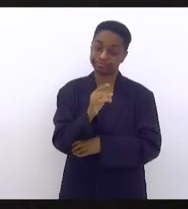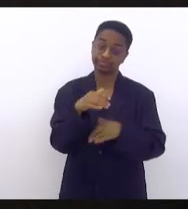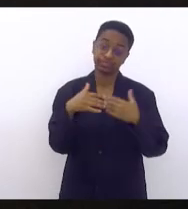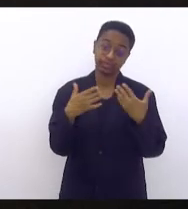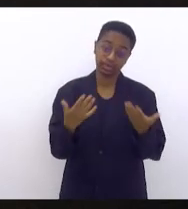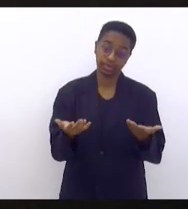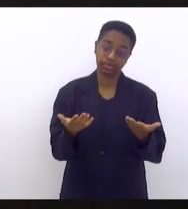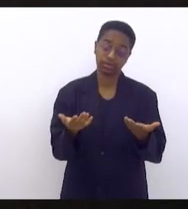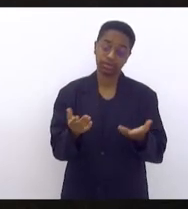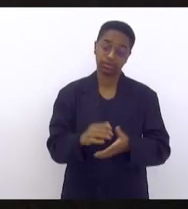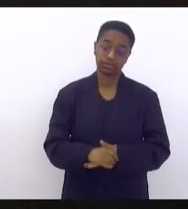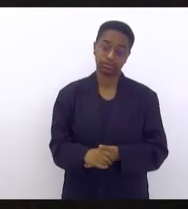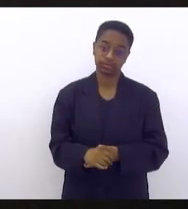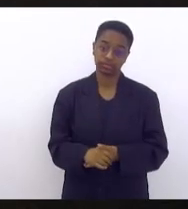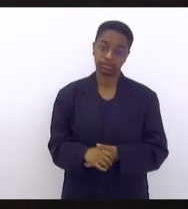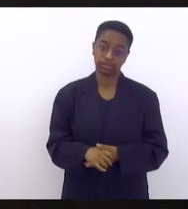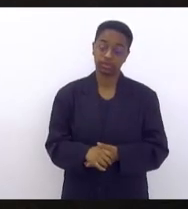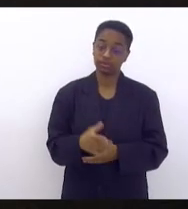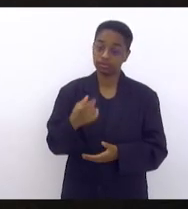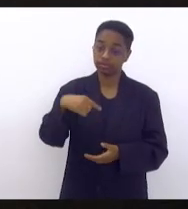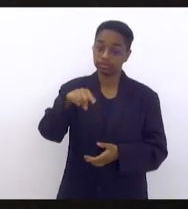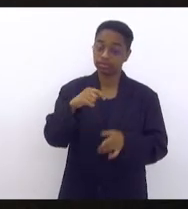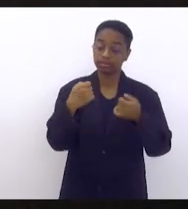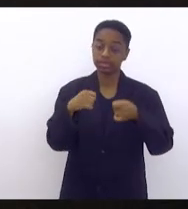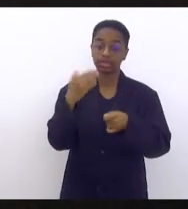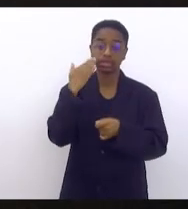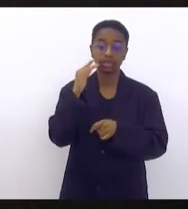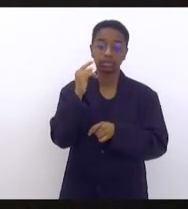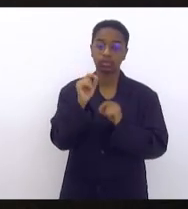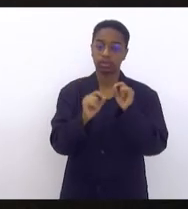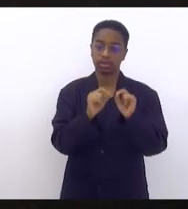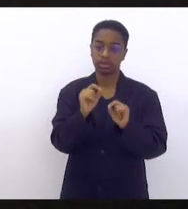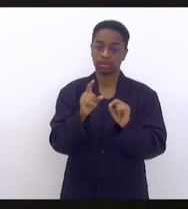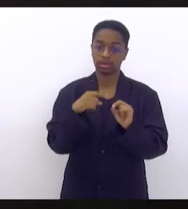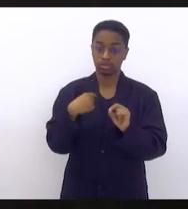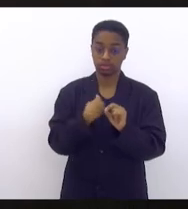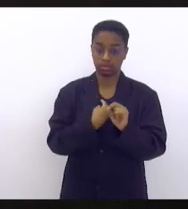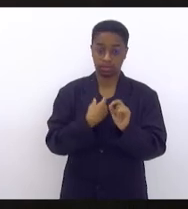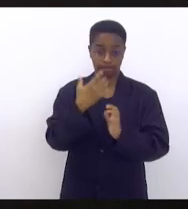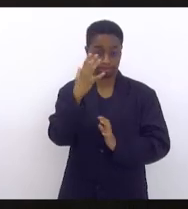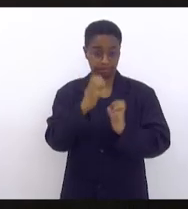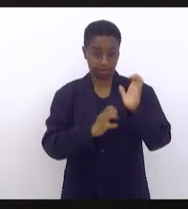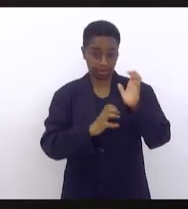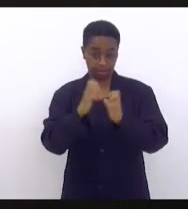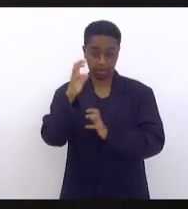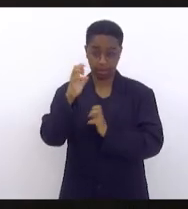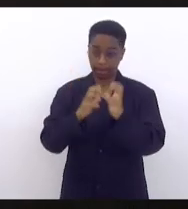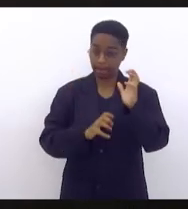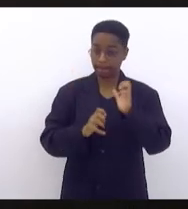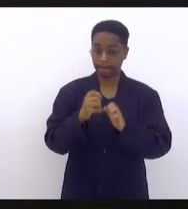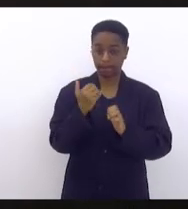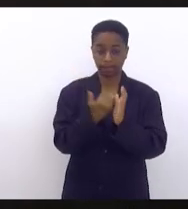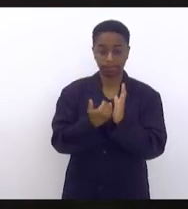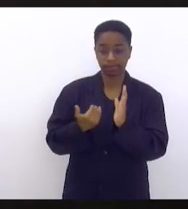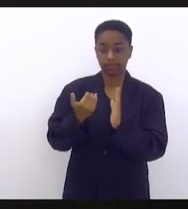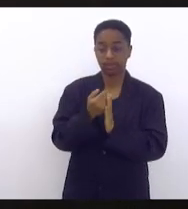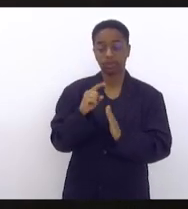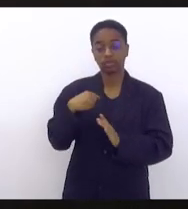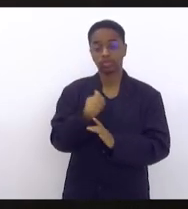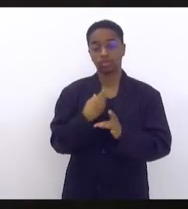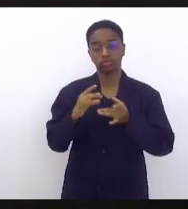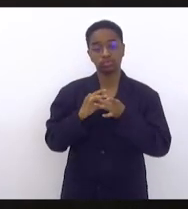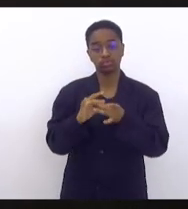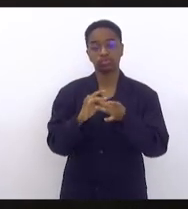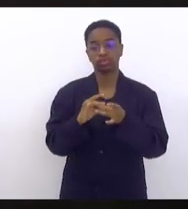assim, o que os senhores têm que entender é que a nossa briga ela vai ser dura e a gente vai estar junto na briga. Mas